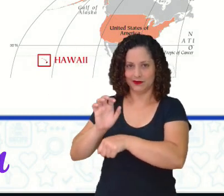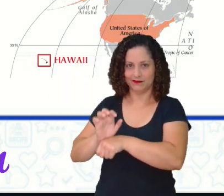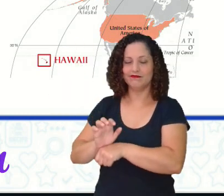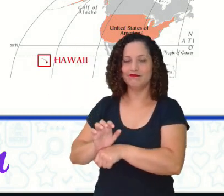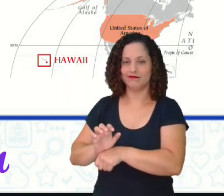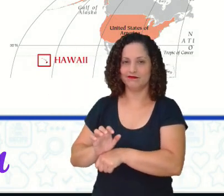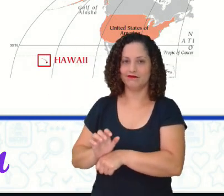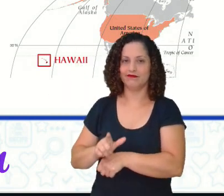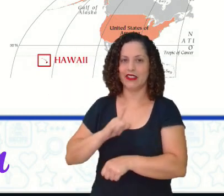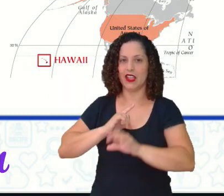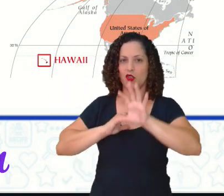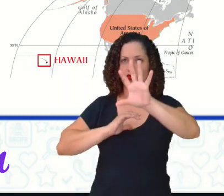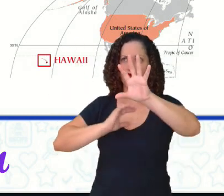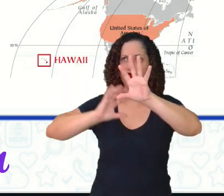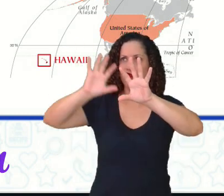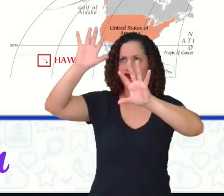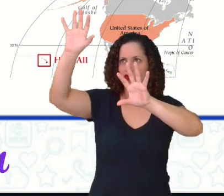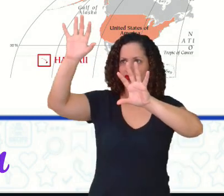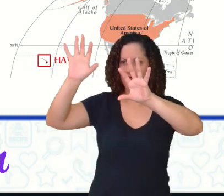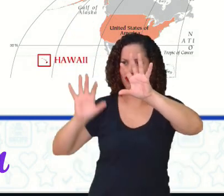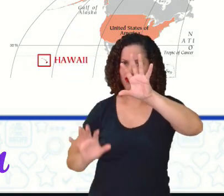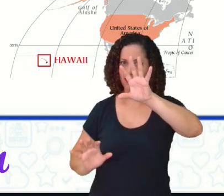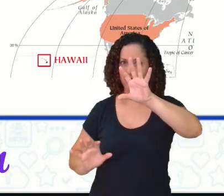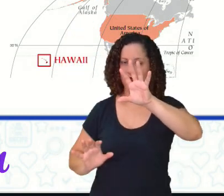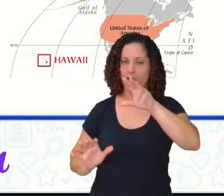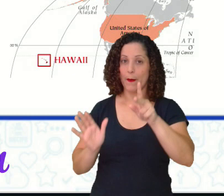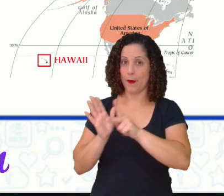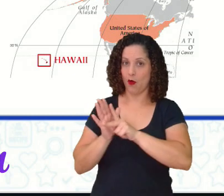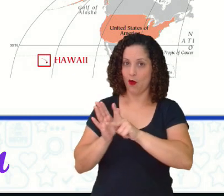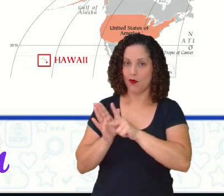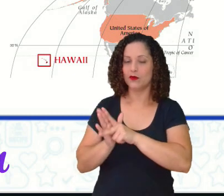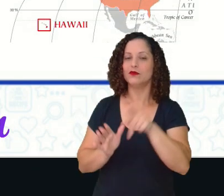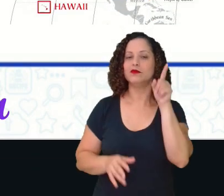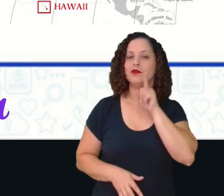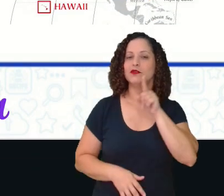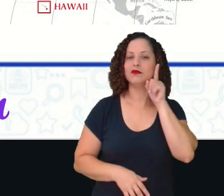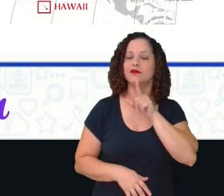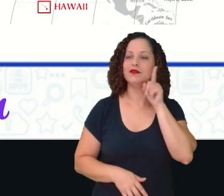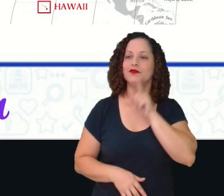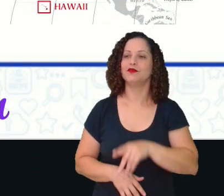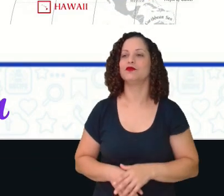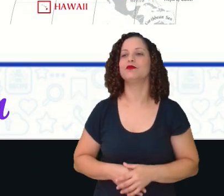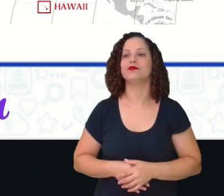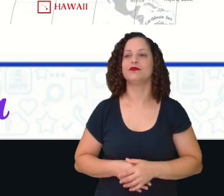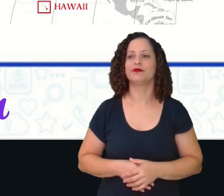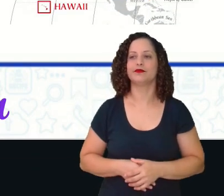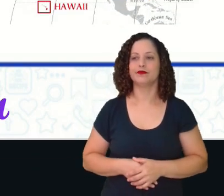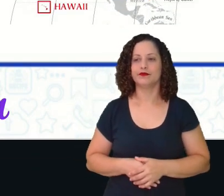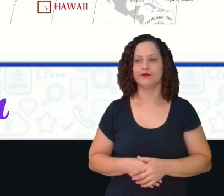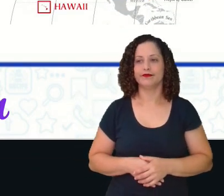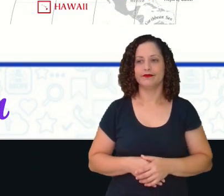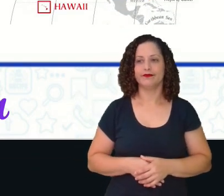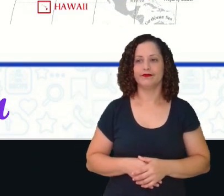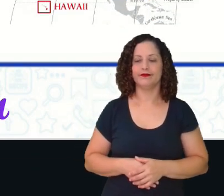sim a composição dessas 3 partes aí, beleza? Vamos lá.